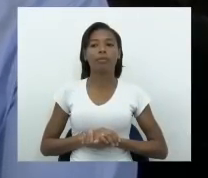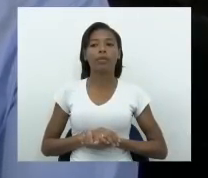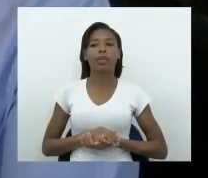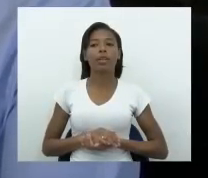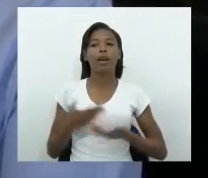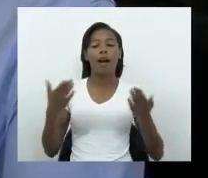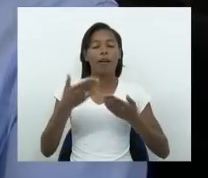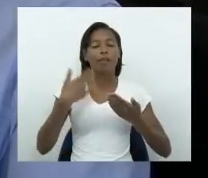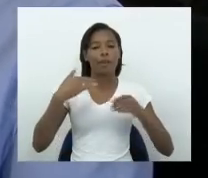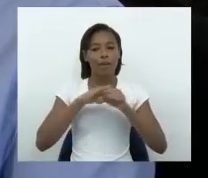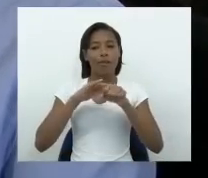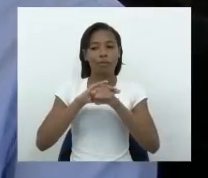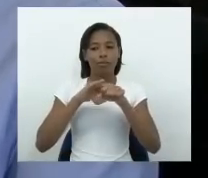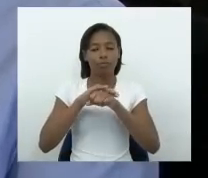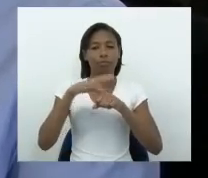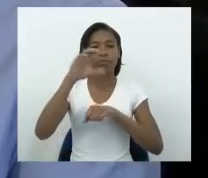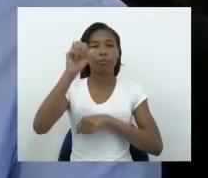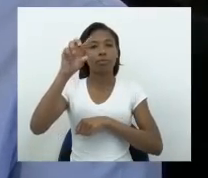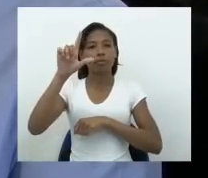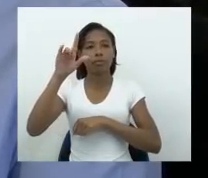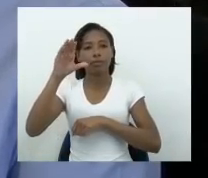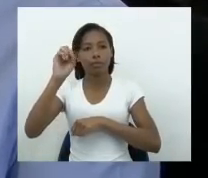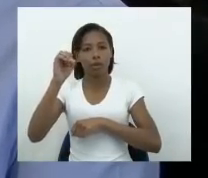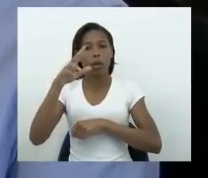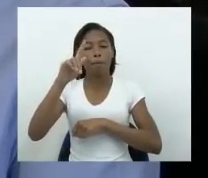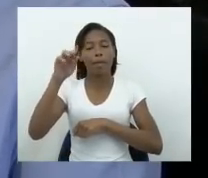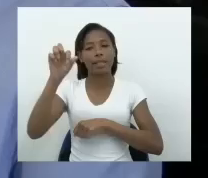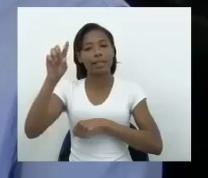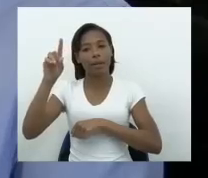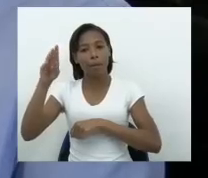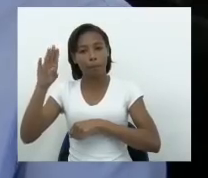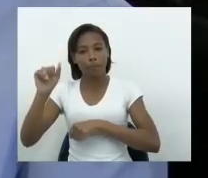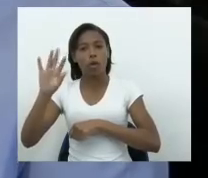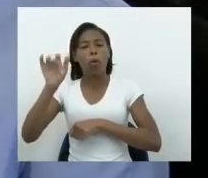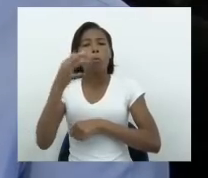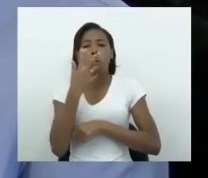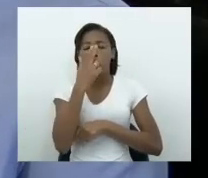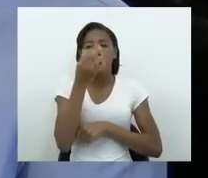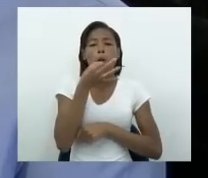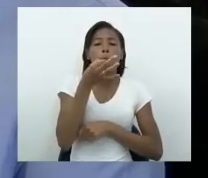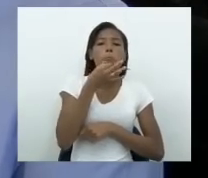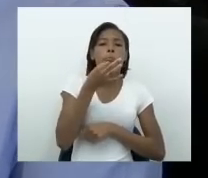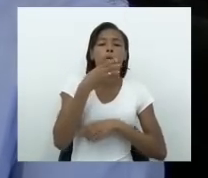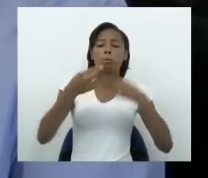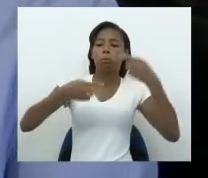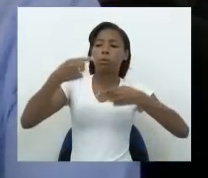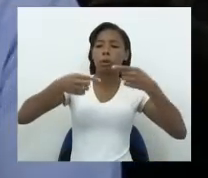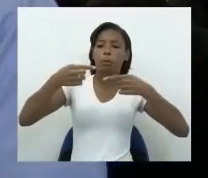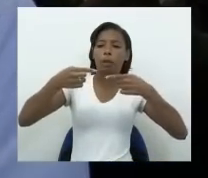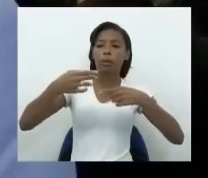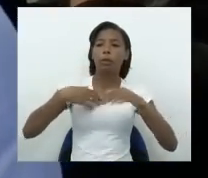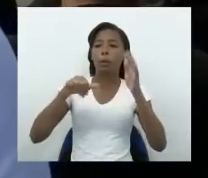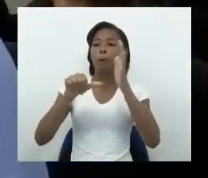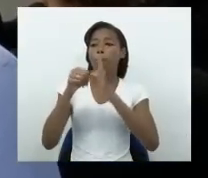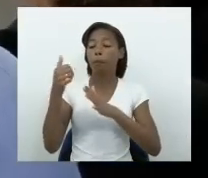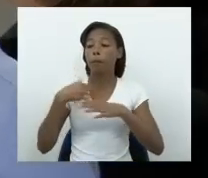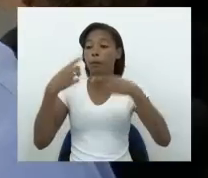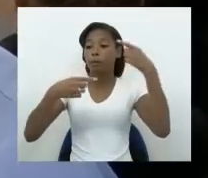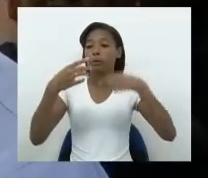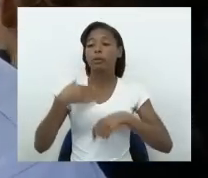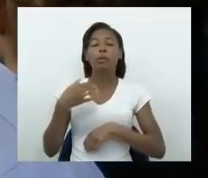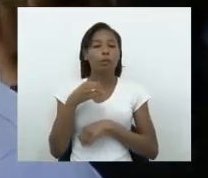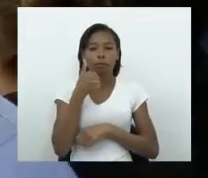Agora a gente conversa com o candidato Carlos Roberto, do PSDB. Candidato, qual a sua avaliação do debate? Minha avaliação do debate foi